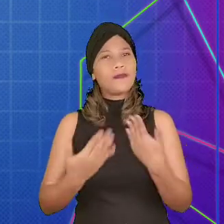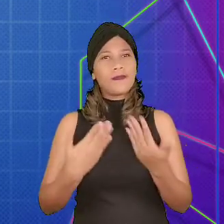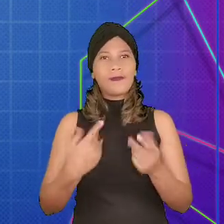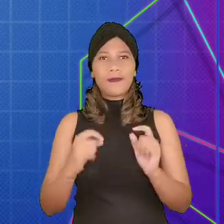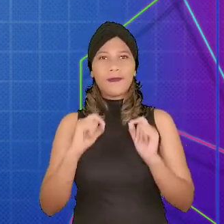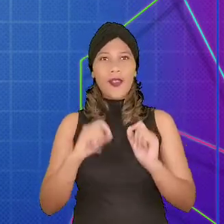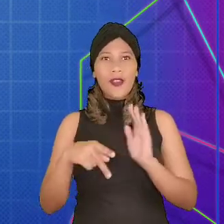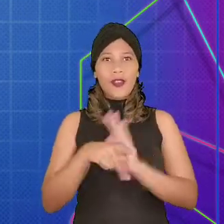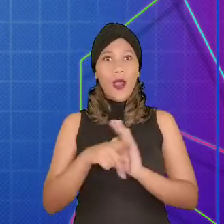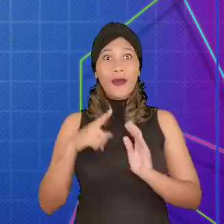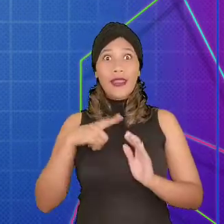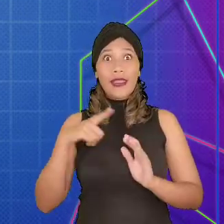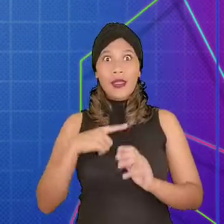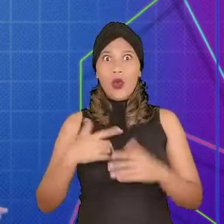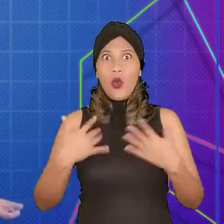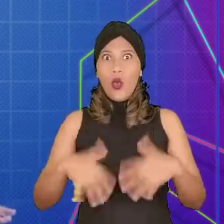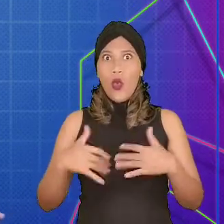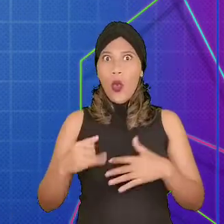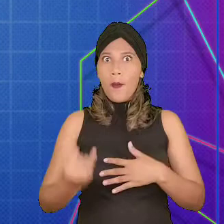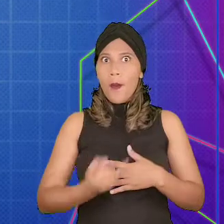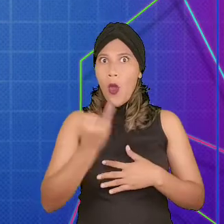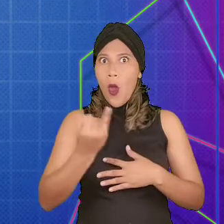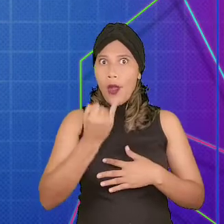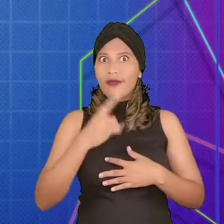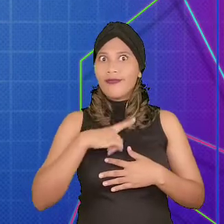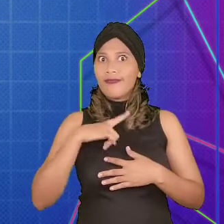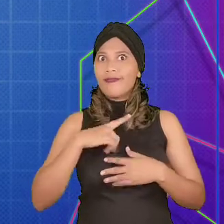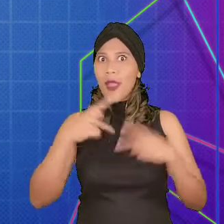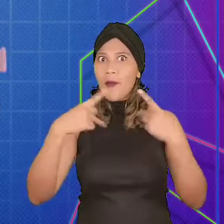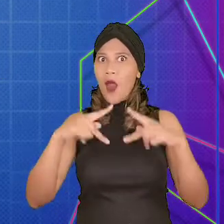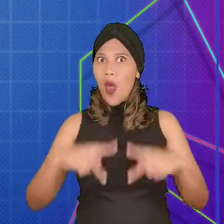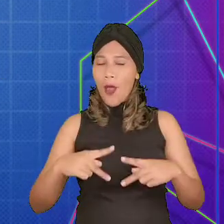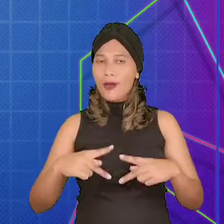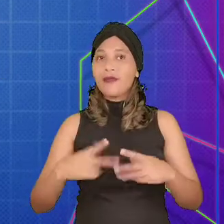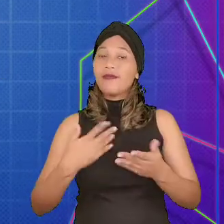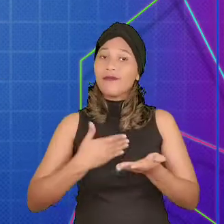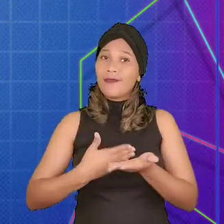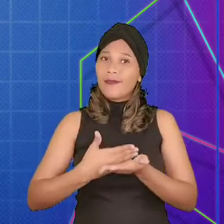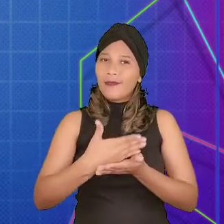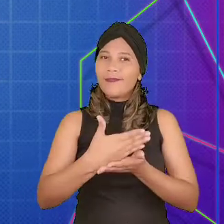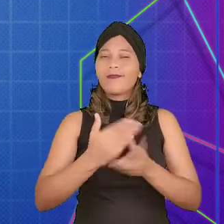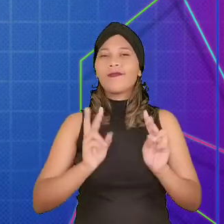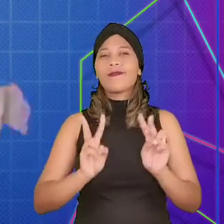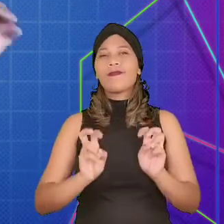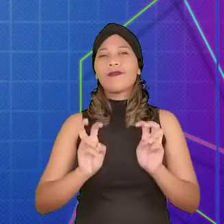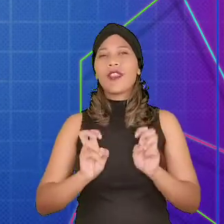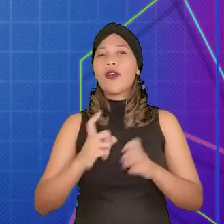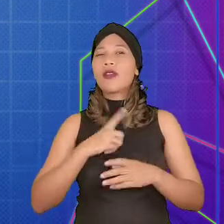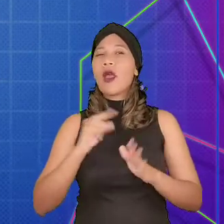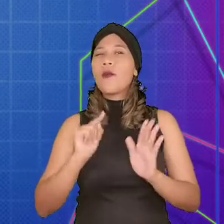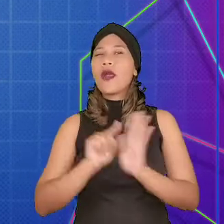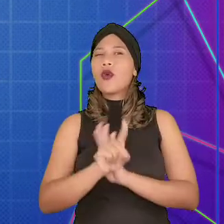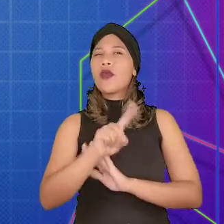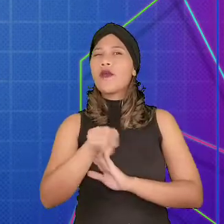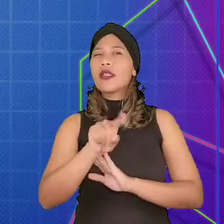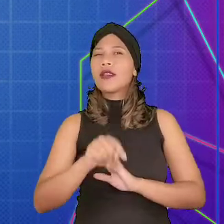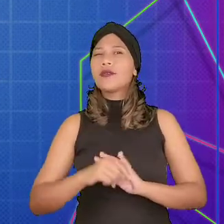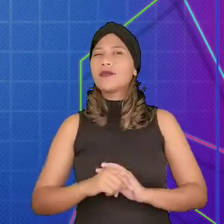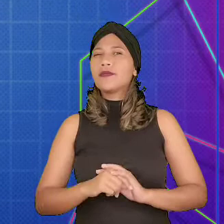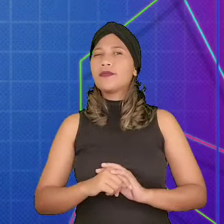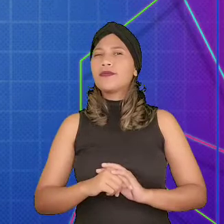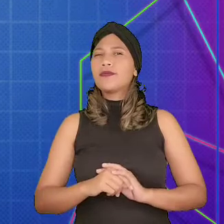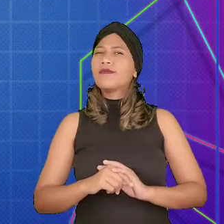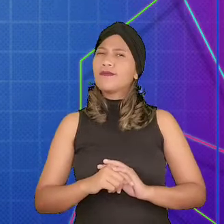hoje a gente vai entrar numa questão muito importante na programação. E para introduzir essa questão, eu tenho uma pergunta para